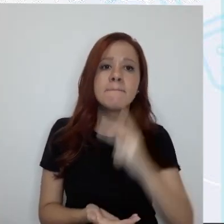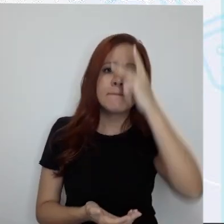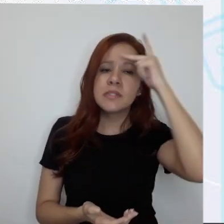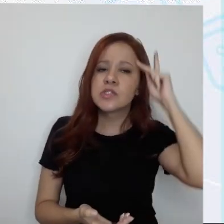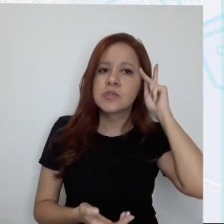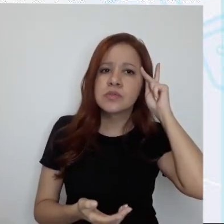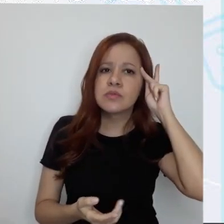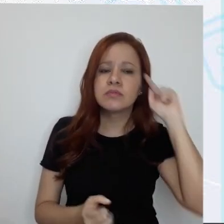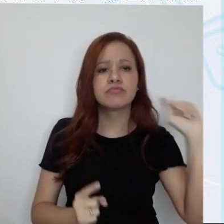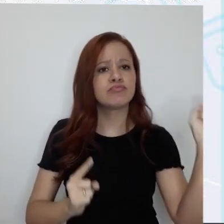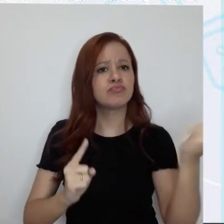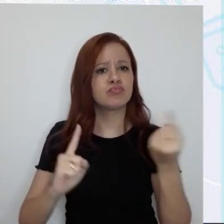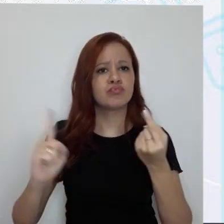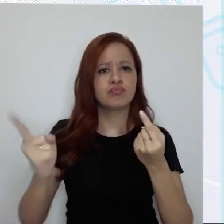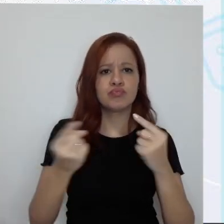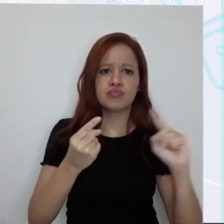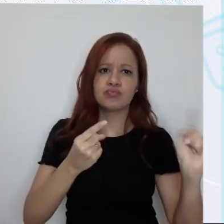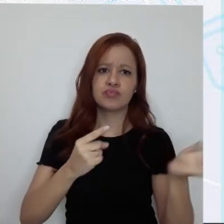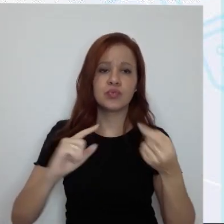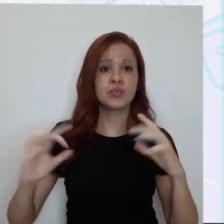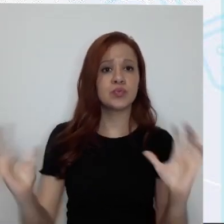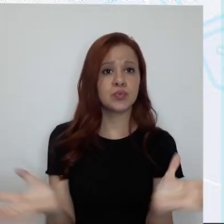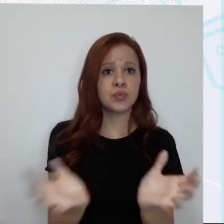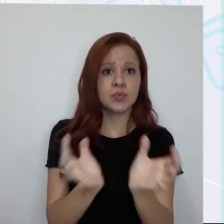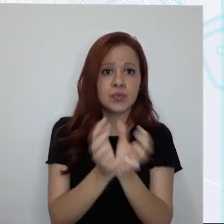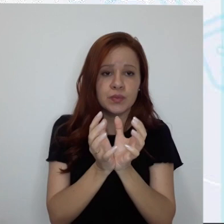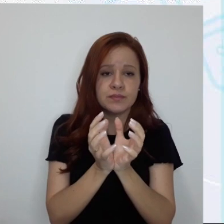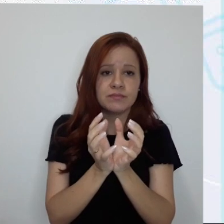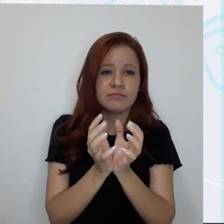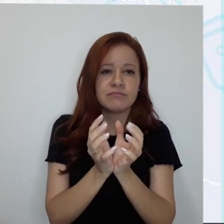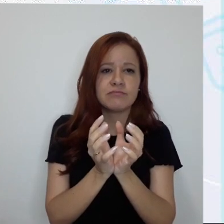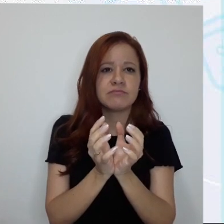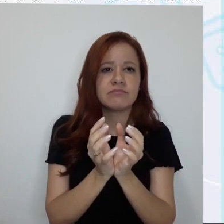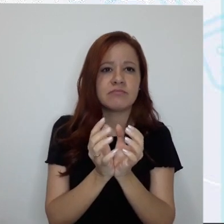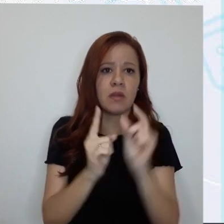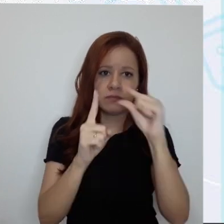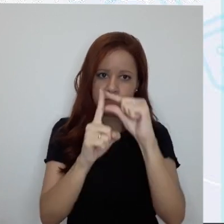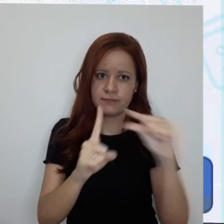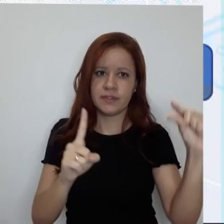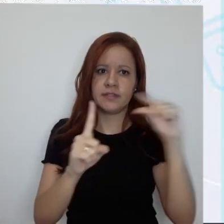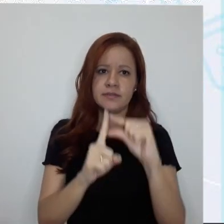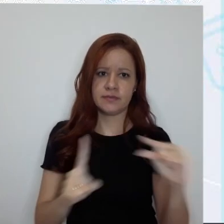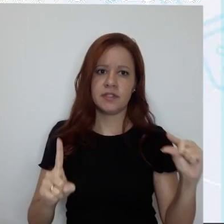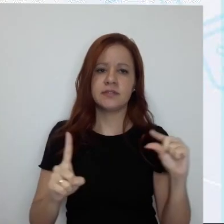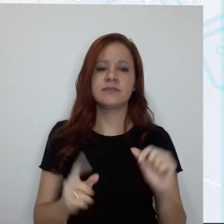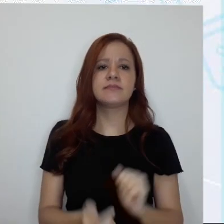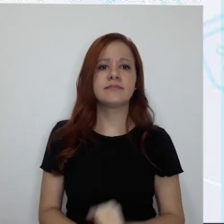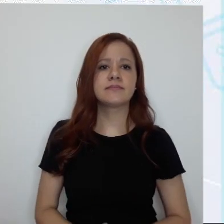comum é denominado de grupo. Preste atenção nas frases que eu vou ler aqui a seguir.